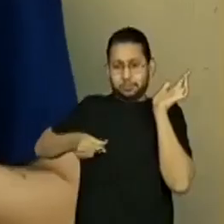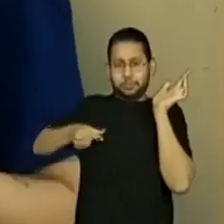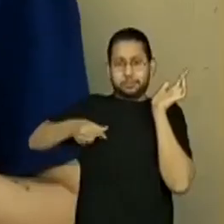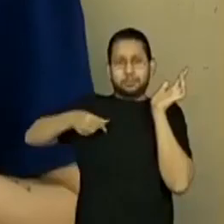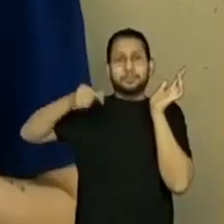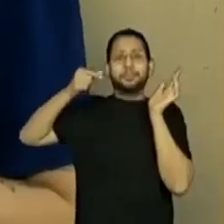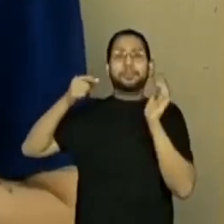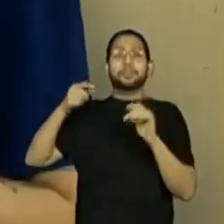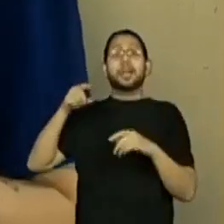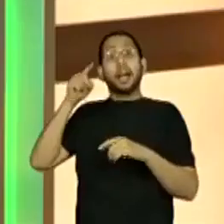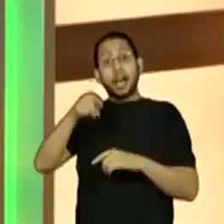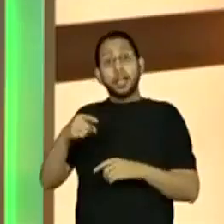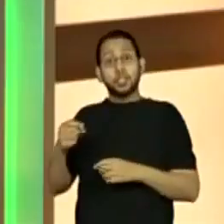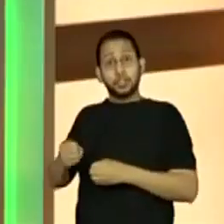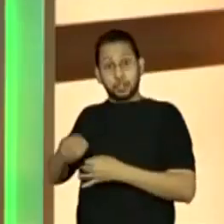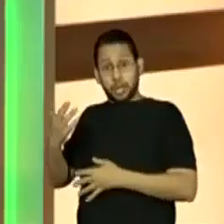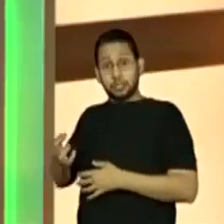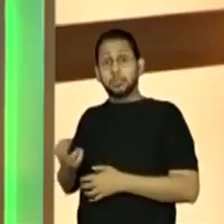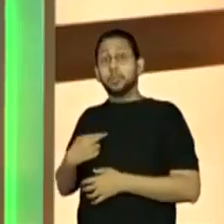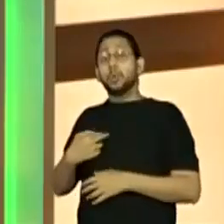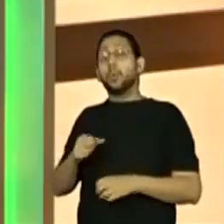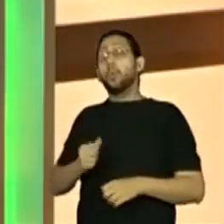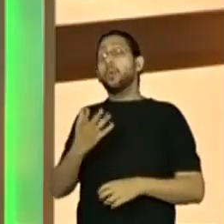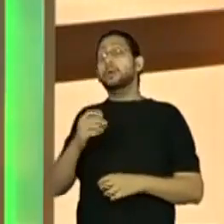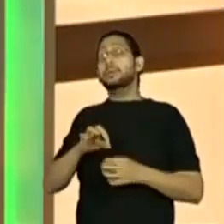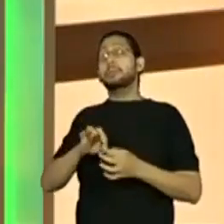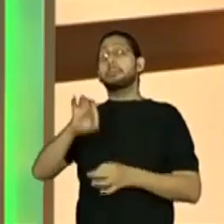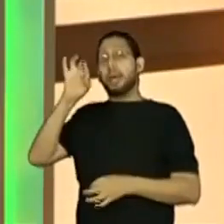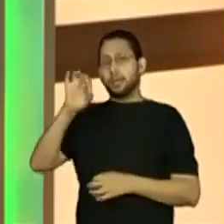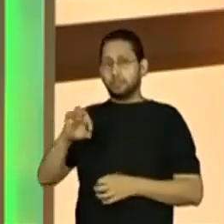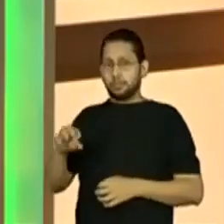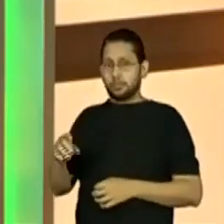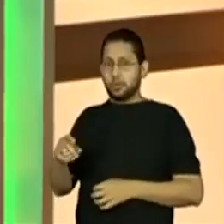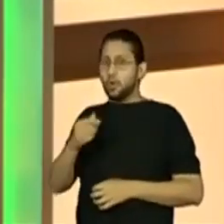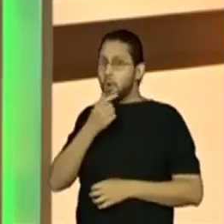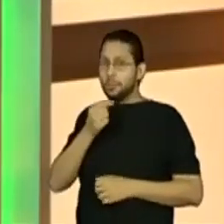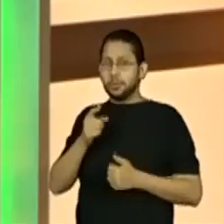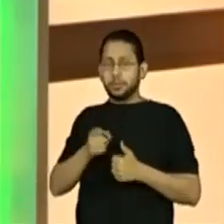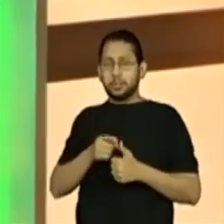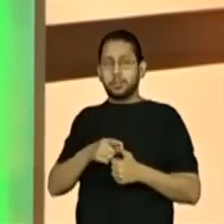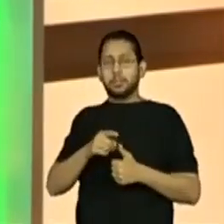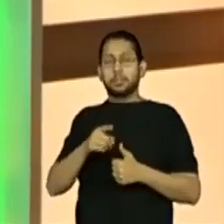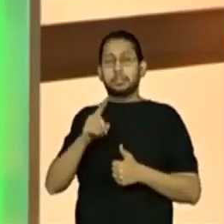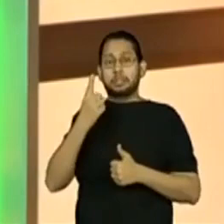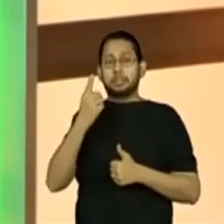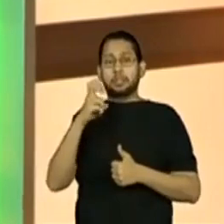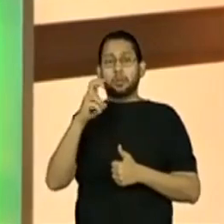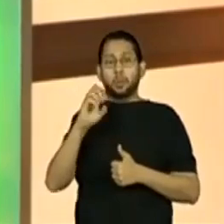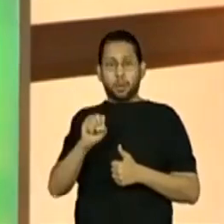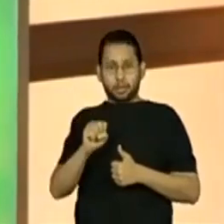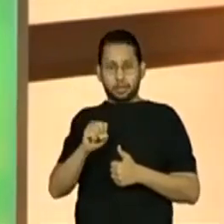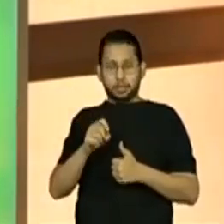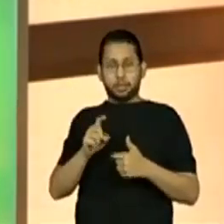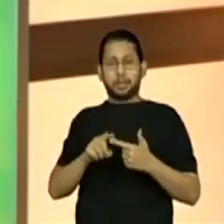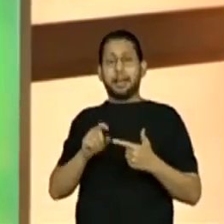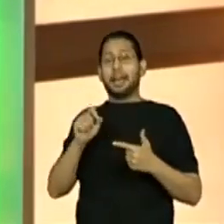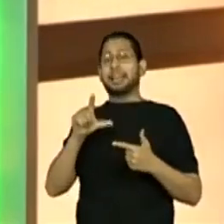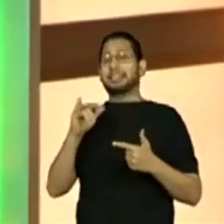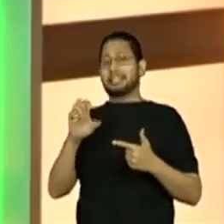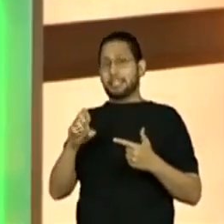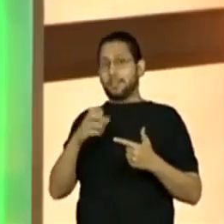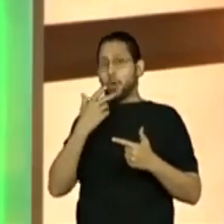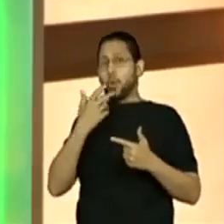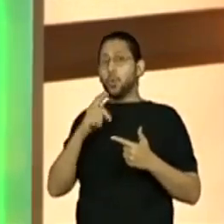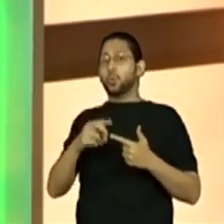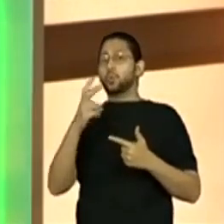tem o Cristo Redentor? Olha, o Murilo colocou 150 metros, a Alice 200 metros, o